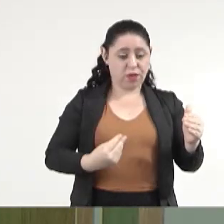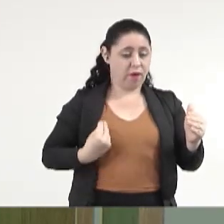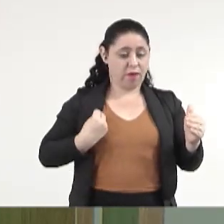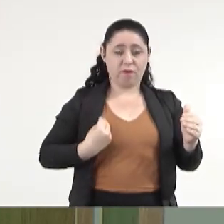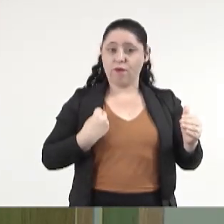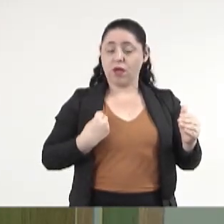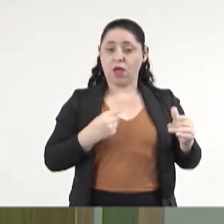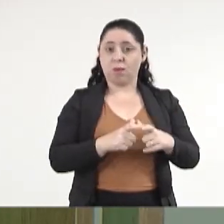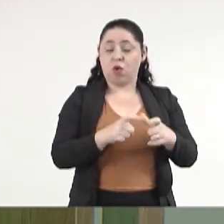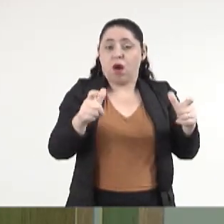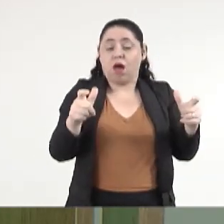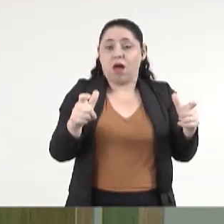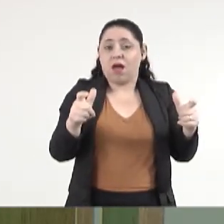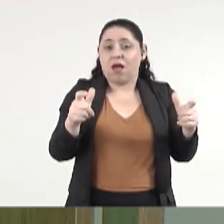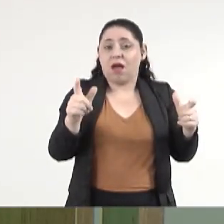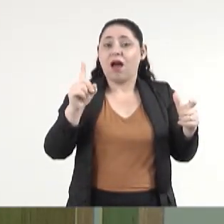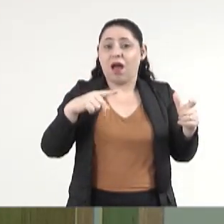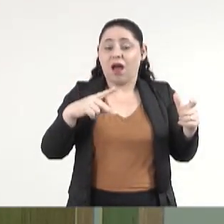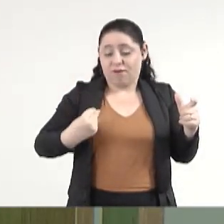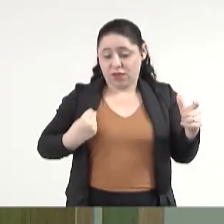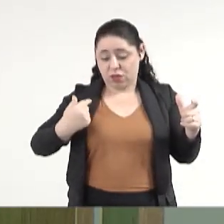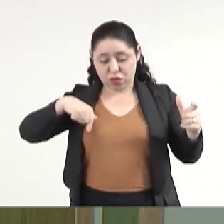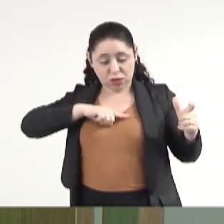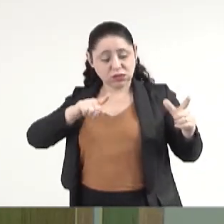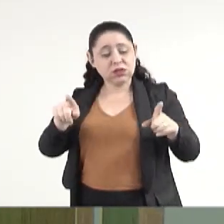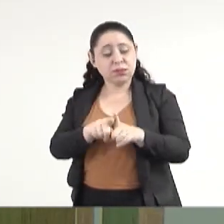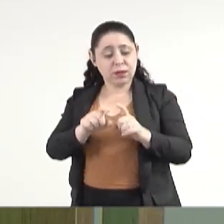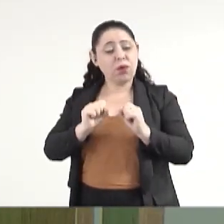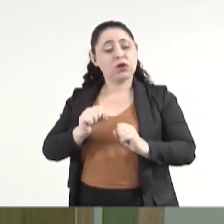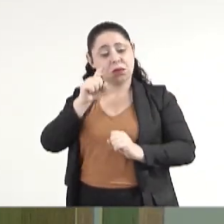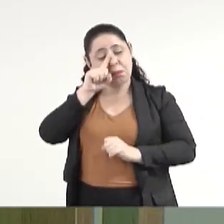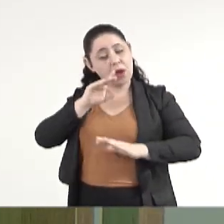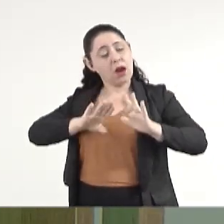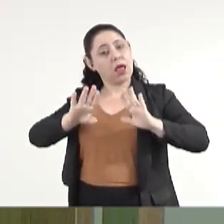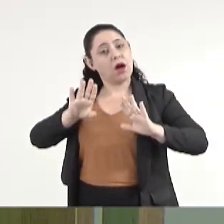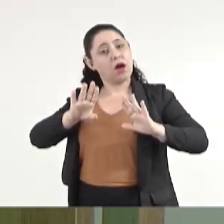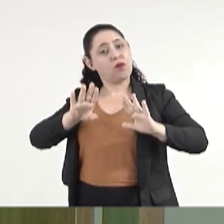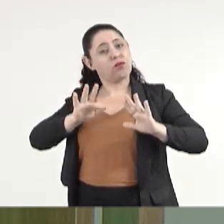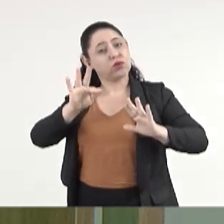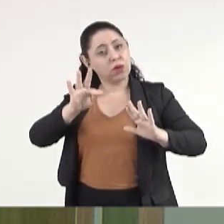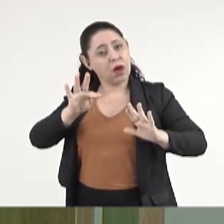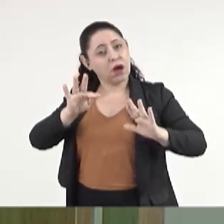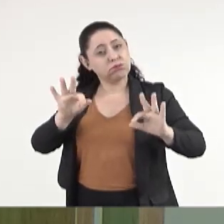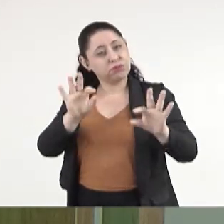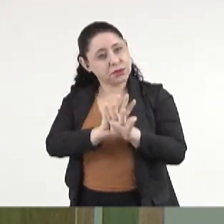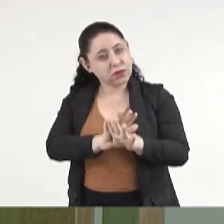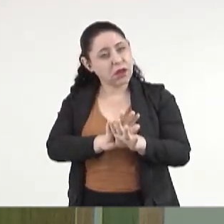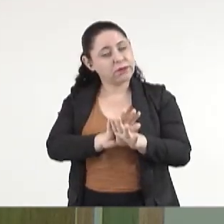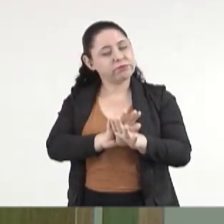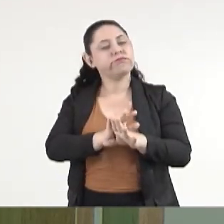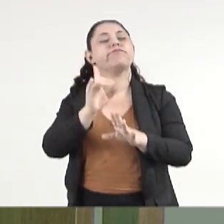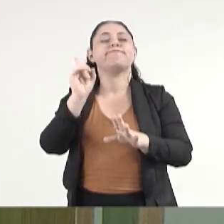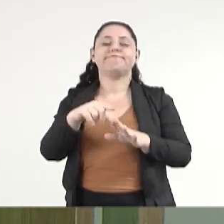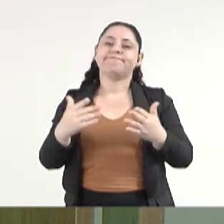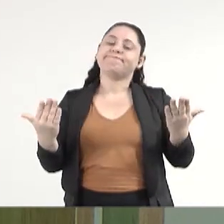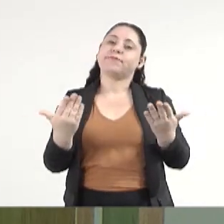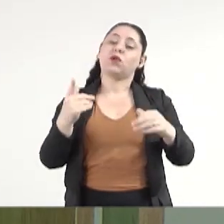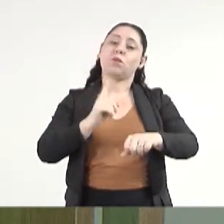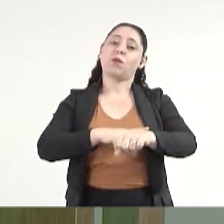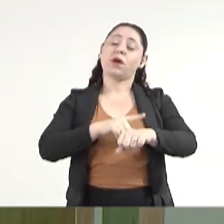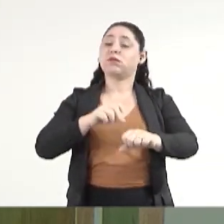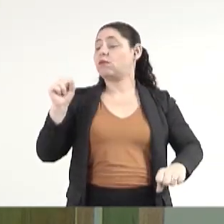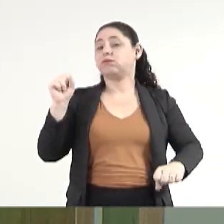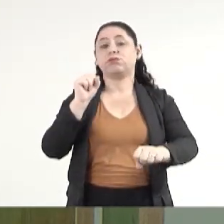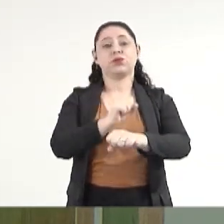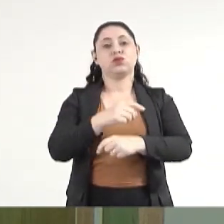produzindo vida em abundância, é a nossa existência que também passa a ser questionada e colocada em jogo. Então, acho que neste momento é hora